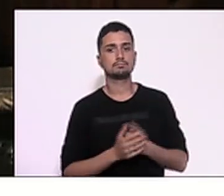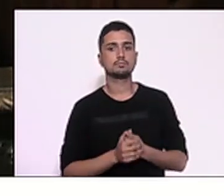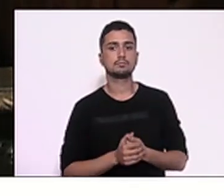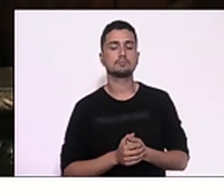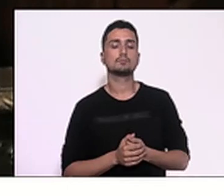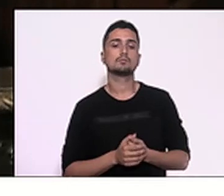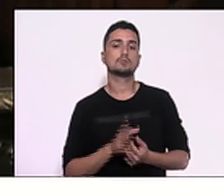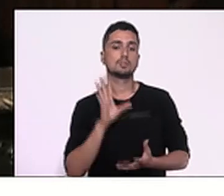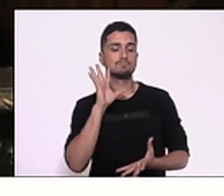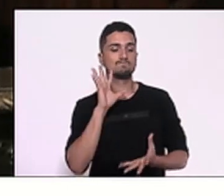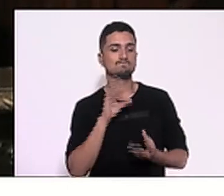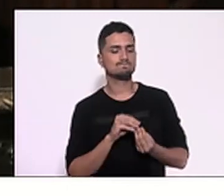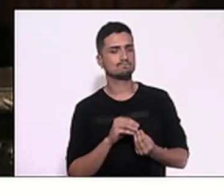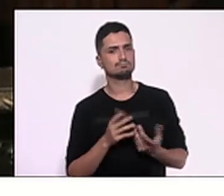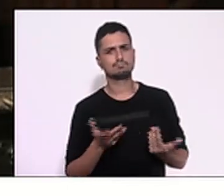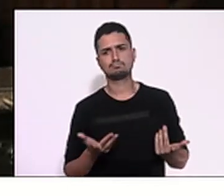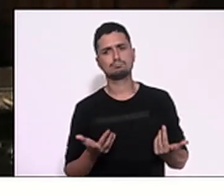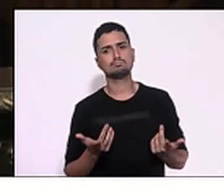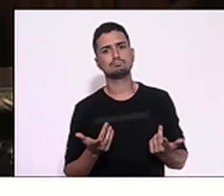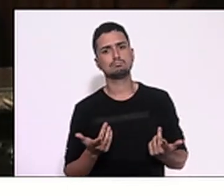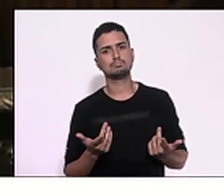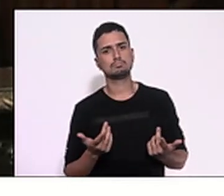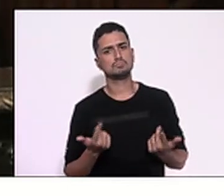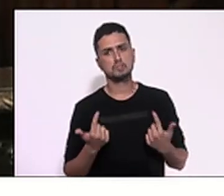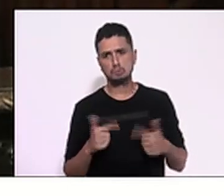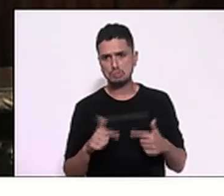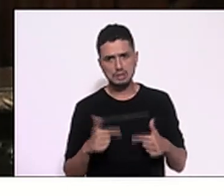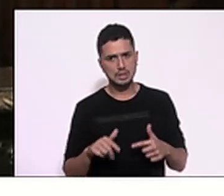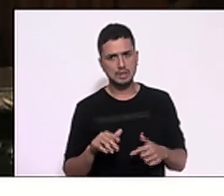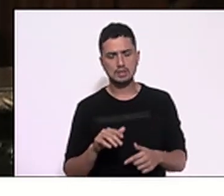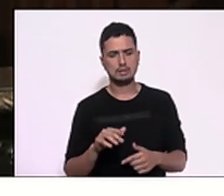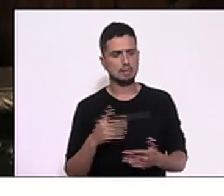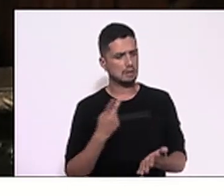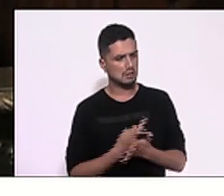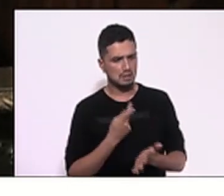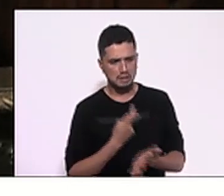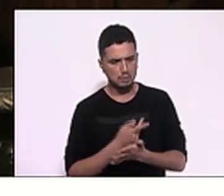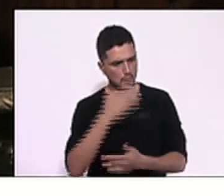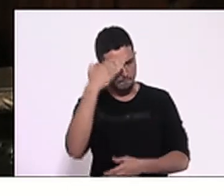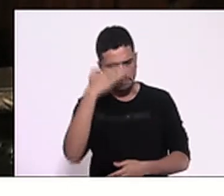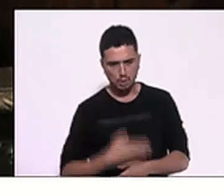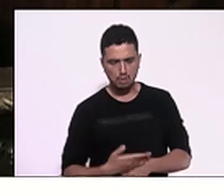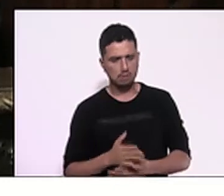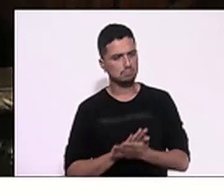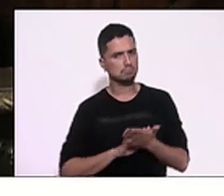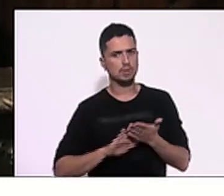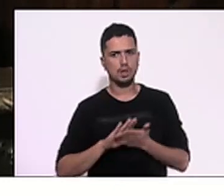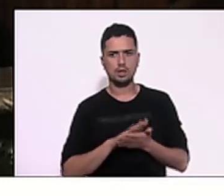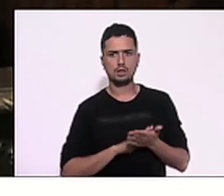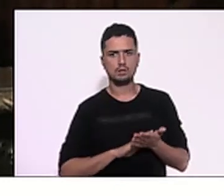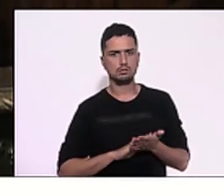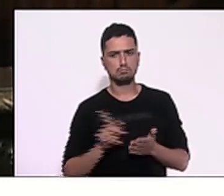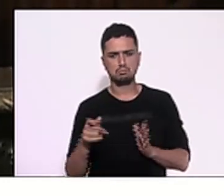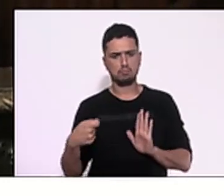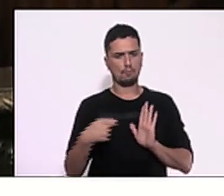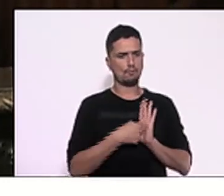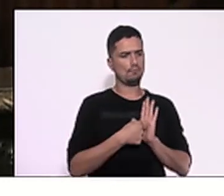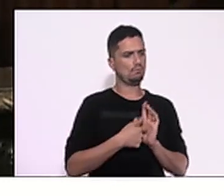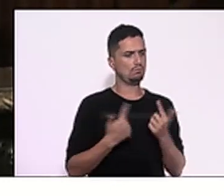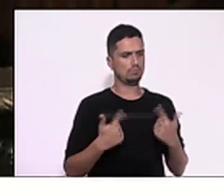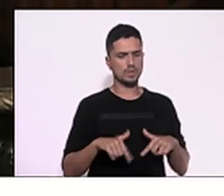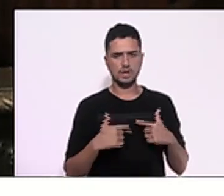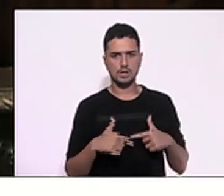para exame conclusivo do conselho diretor. O conselho diretor examinou o material elaborado